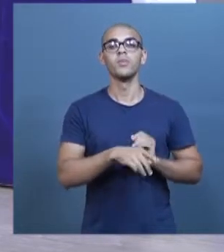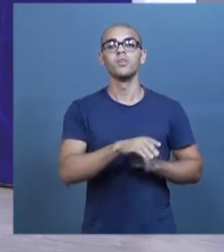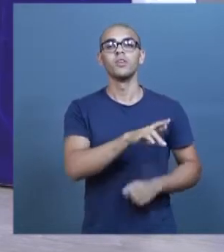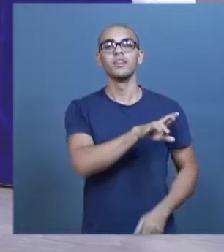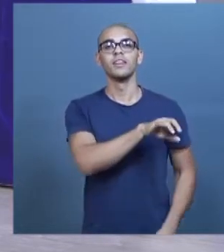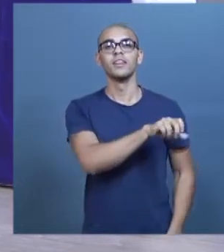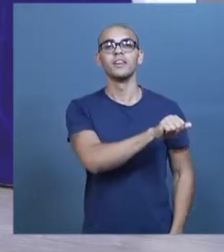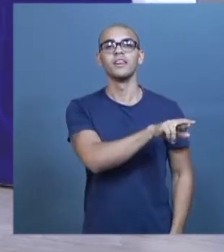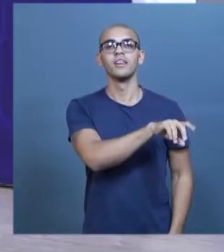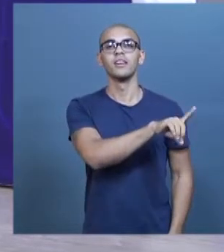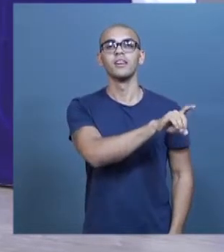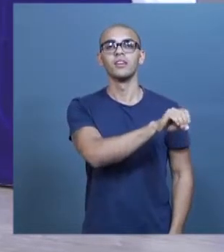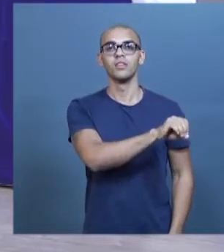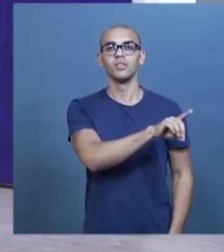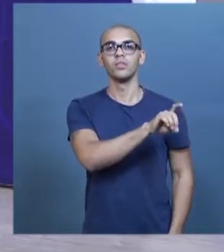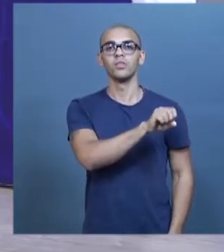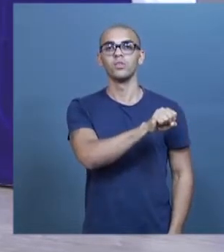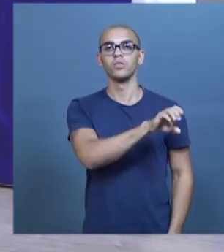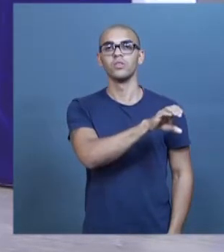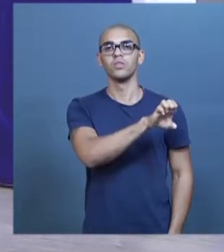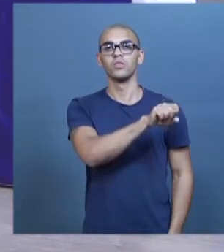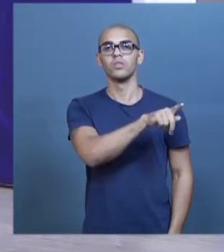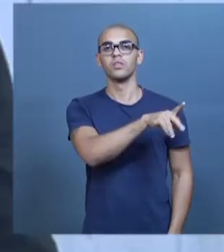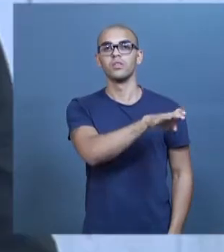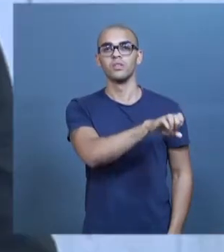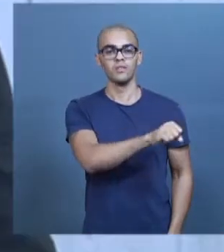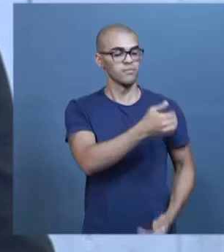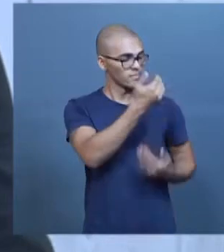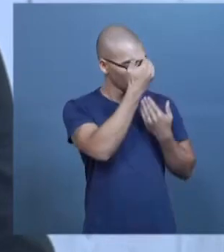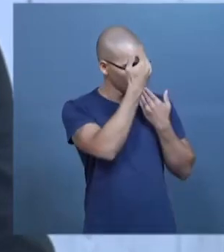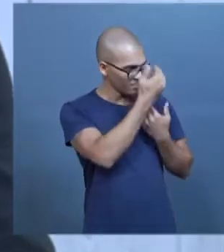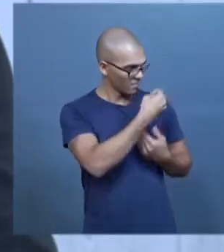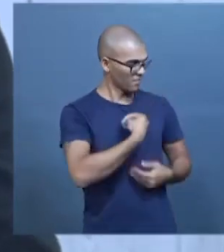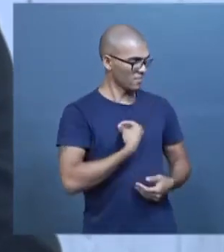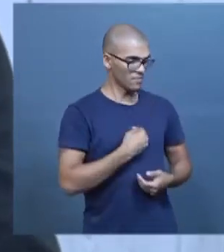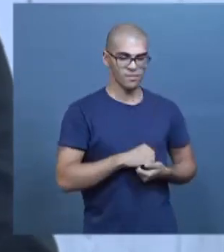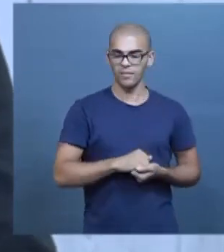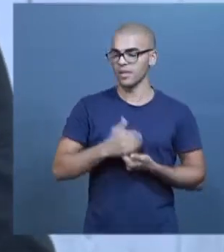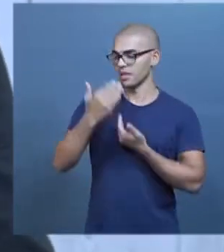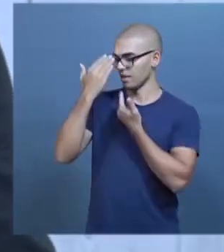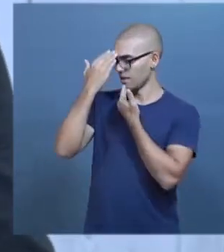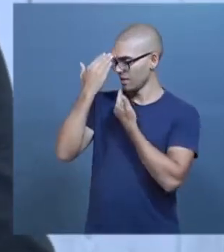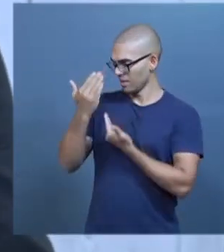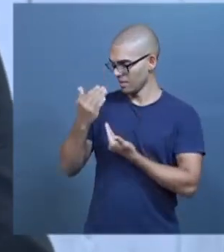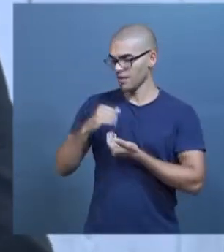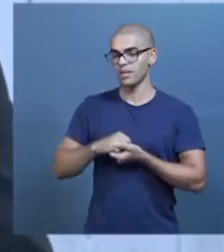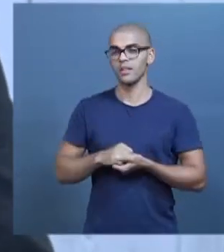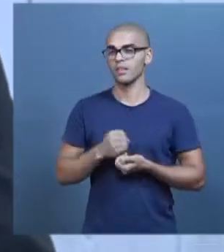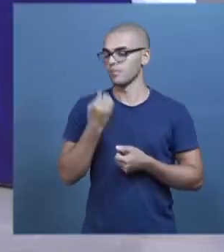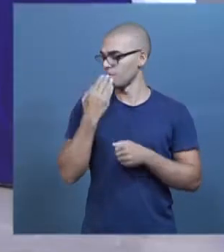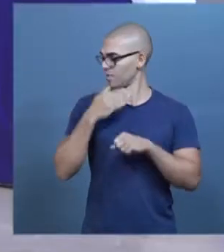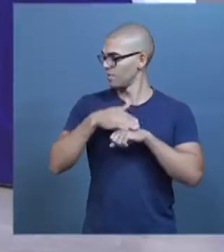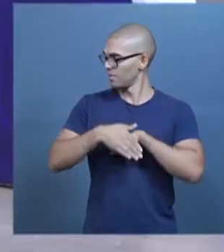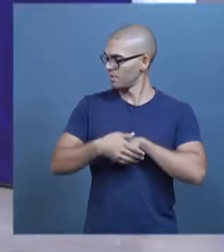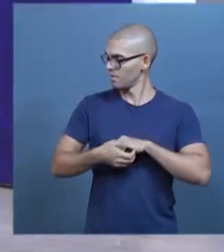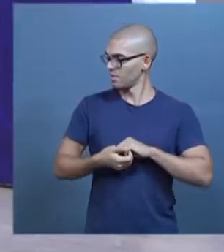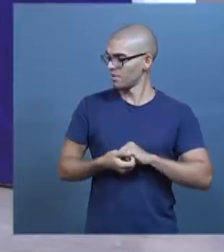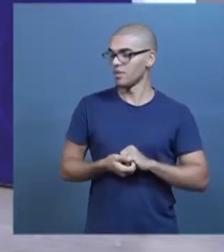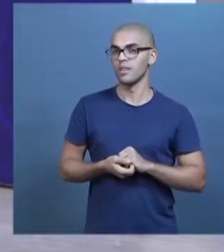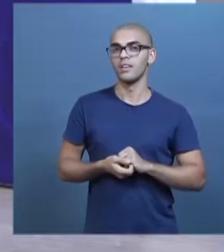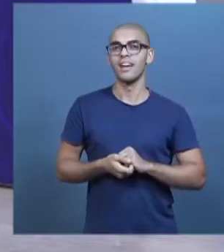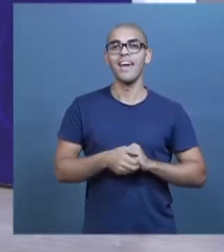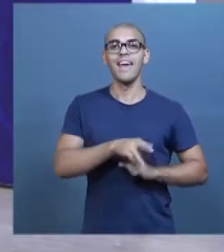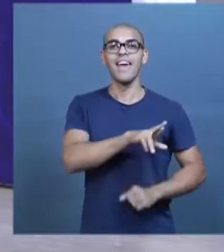e Projetos Econômicos Sociais da UFO. Muito obrigado pela participação. Boa noite, obrigado, Júnior. Boa noite, Ricardo. Só corrigindo, é